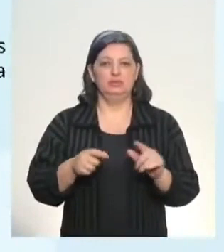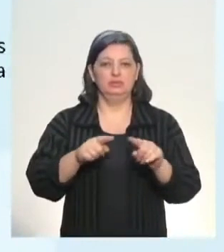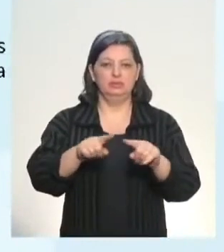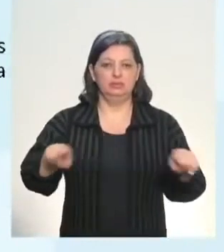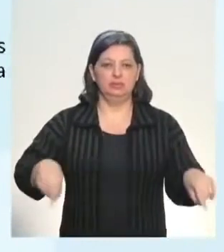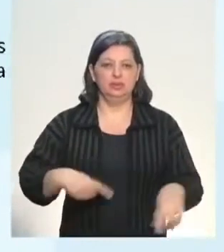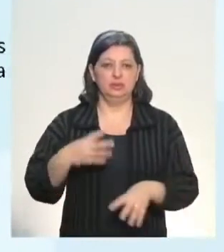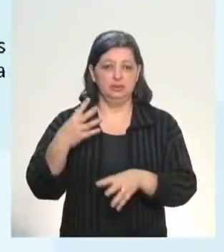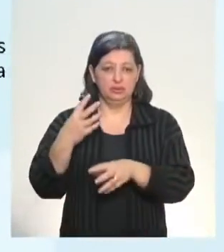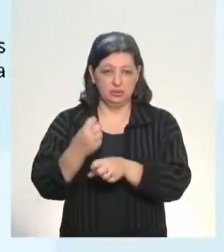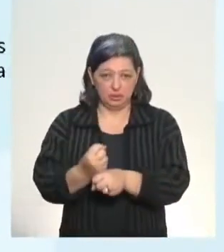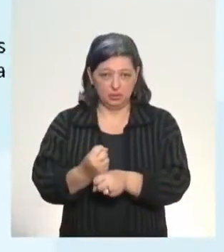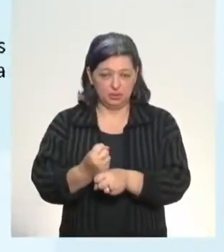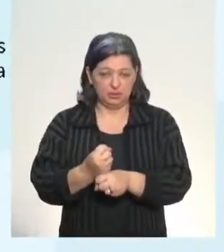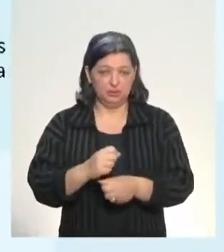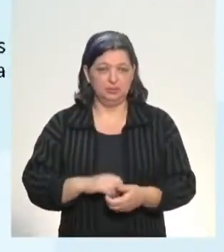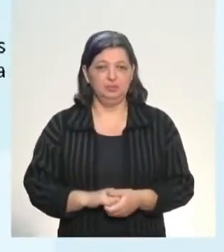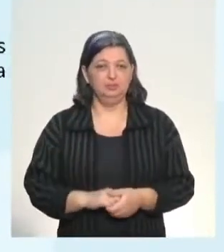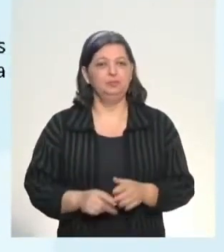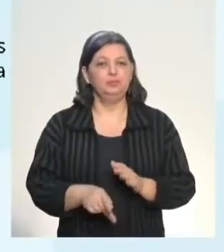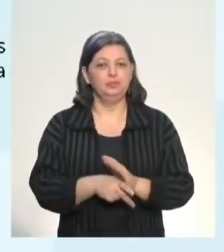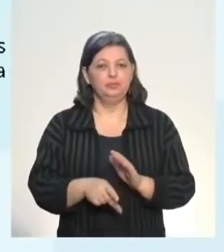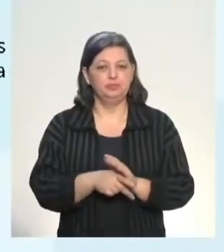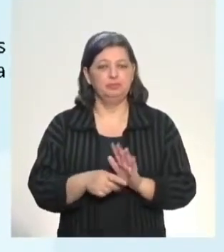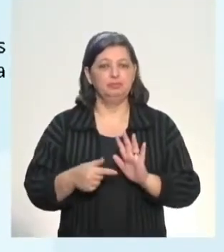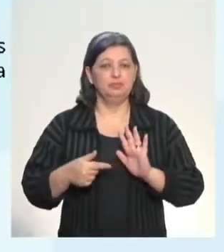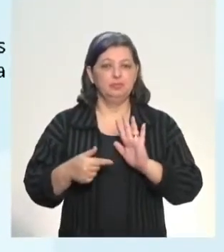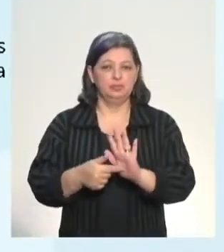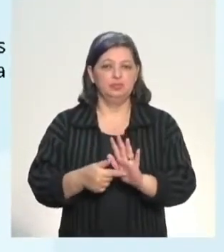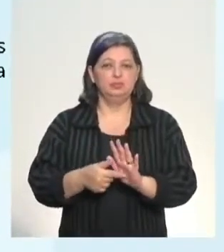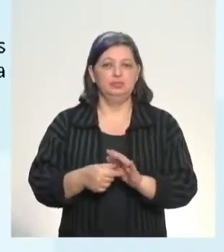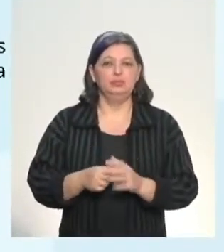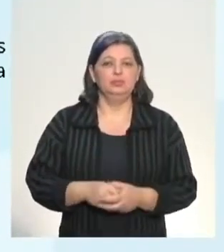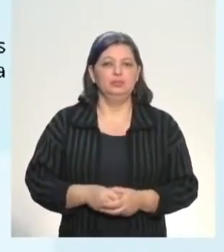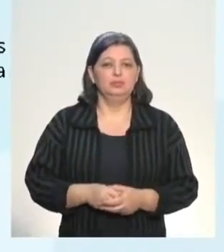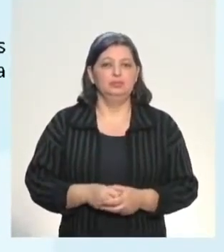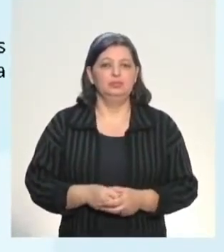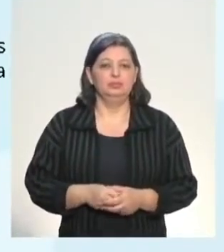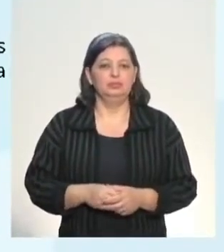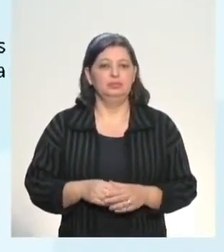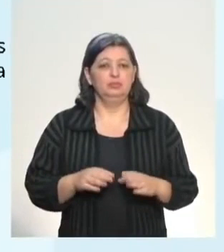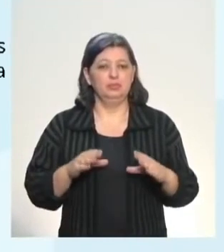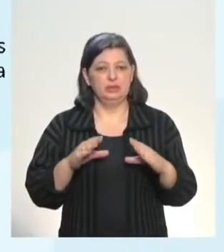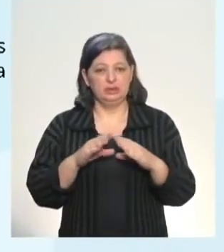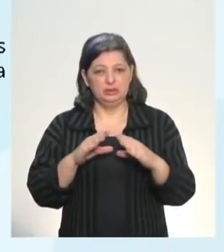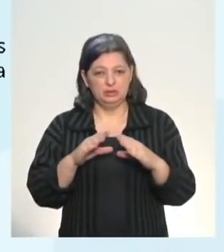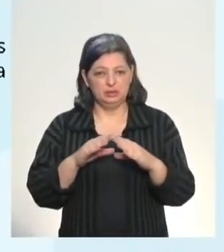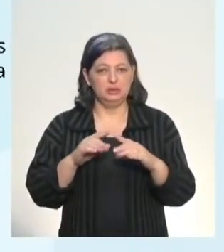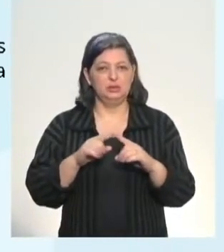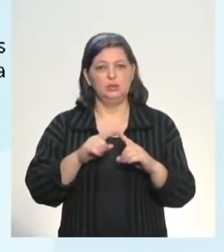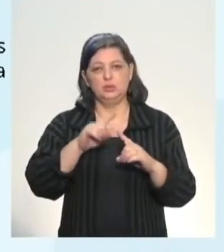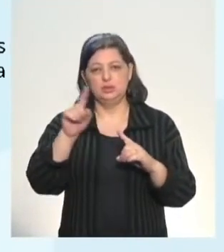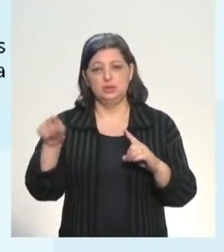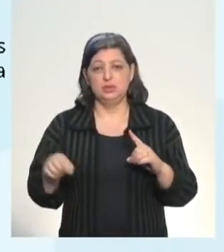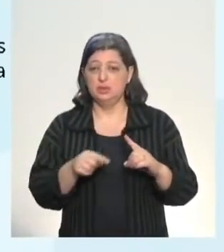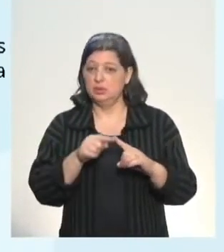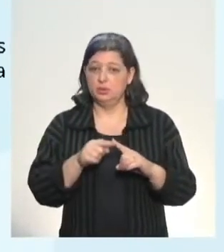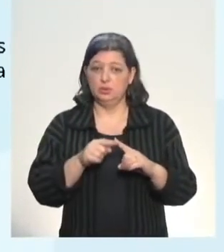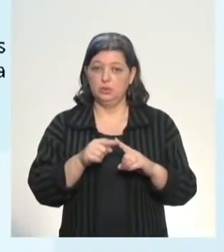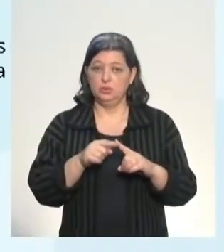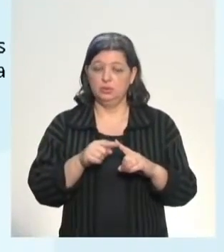a quantidade de formas geométricas, retângulos e círculos de uma figura qualquer dessa